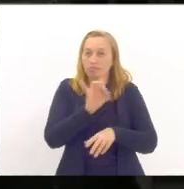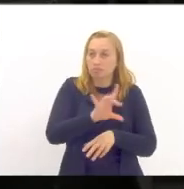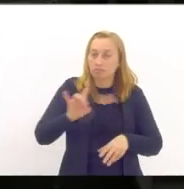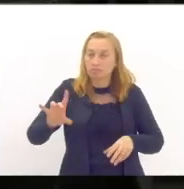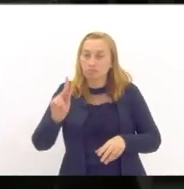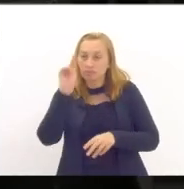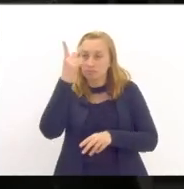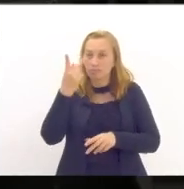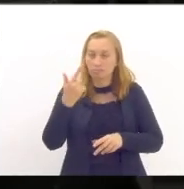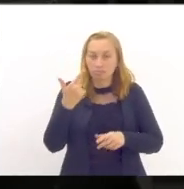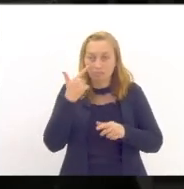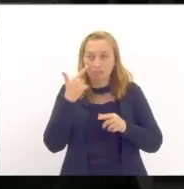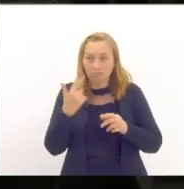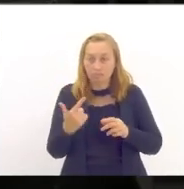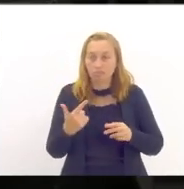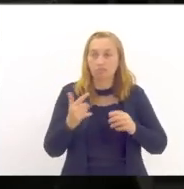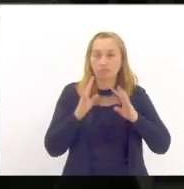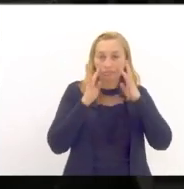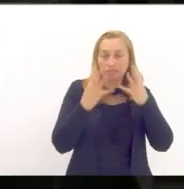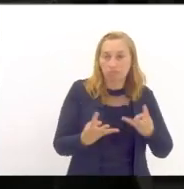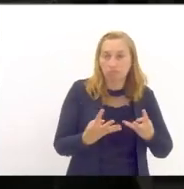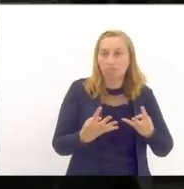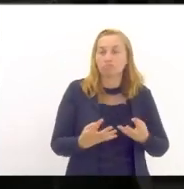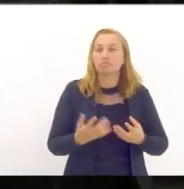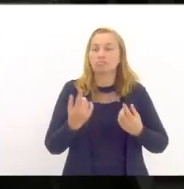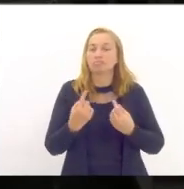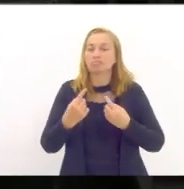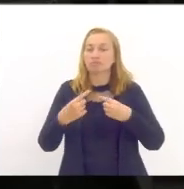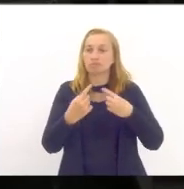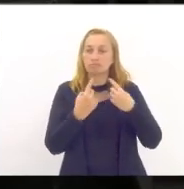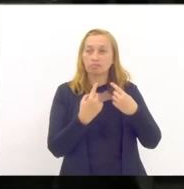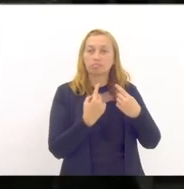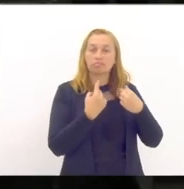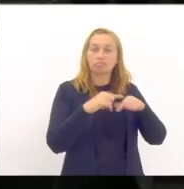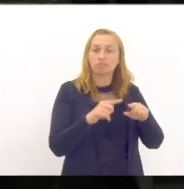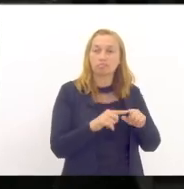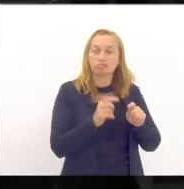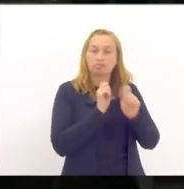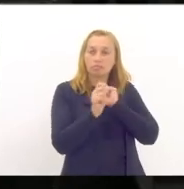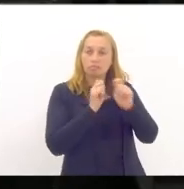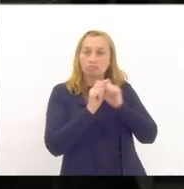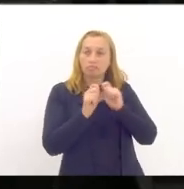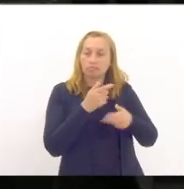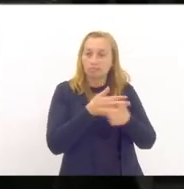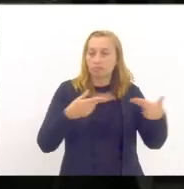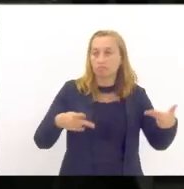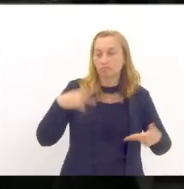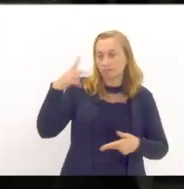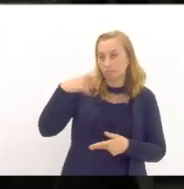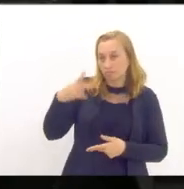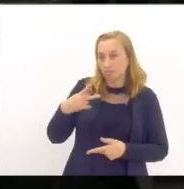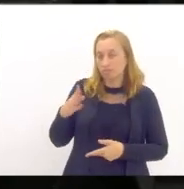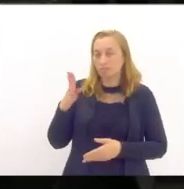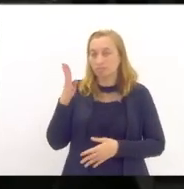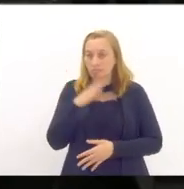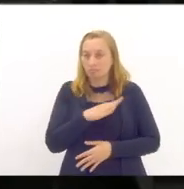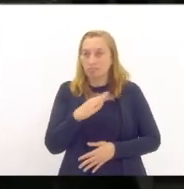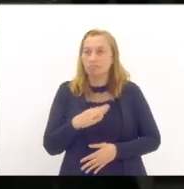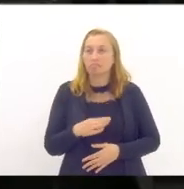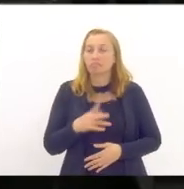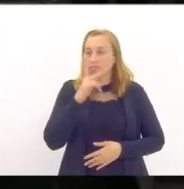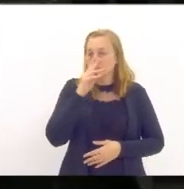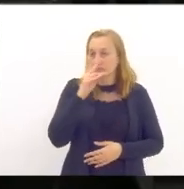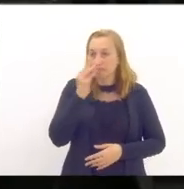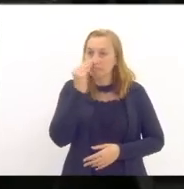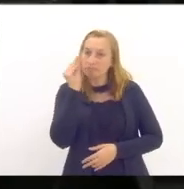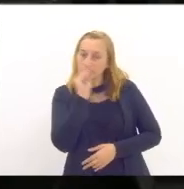fato merece no noticiário. Ao atacar a imprensa, muitos integrantes da classe política mal intencionados parecem